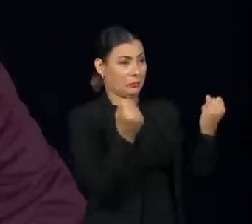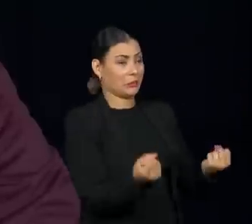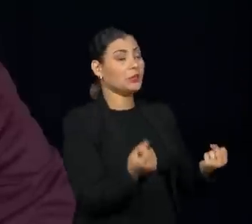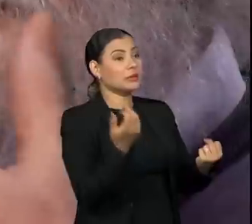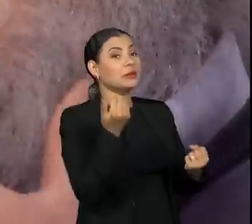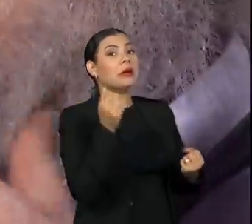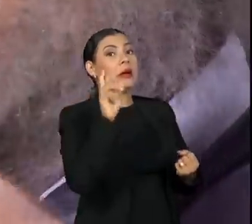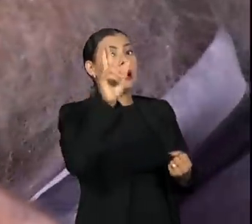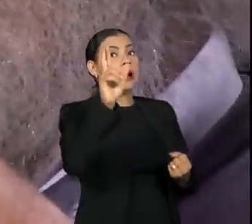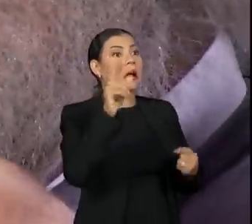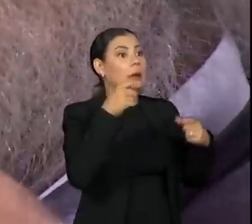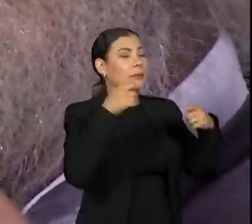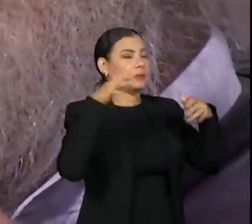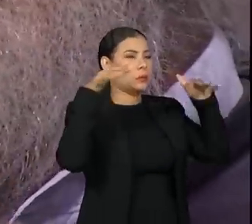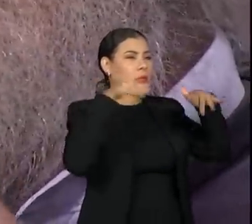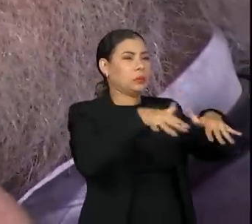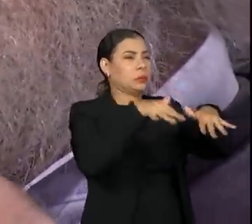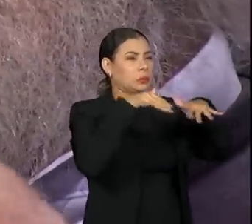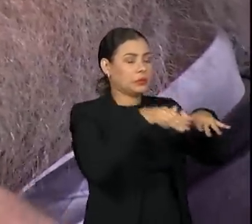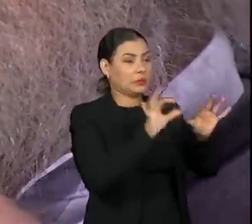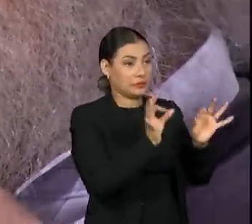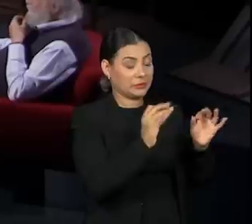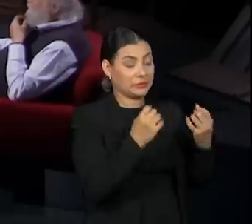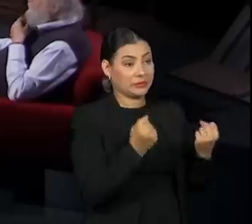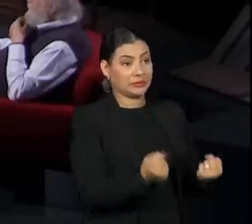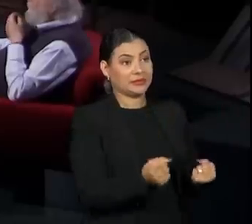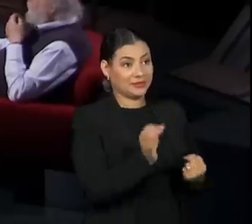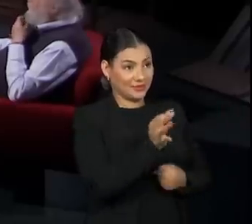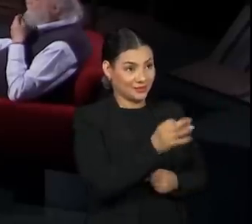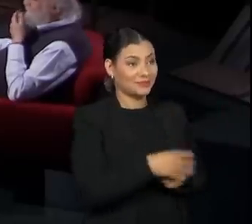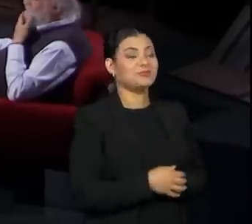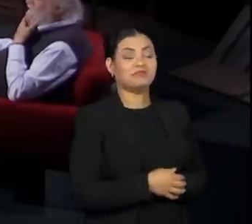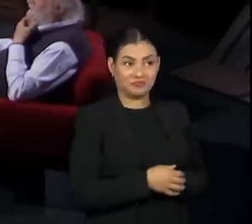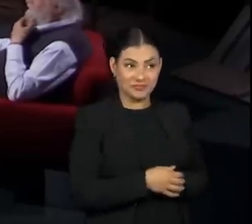ar condicionado violentos e tal